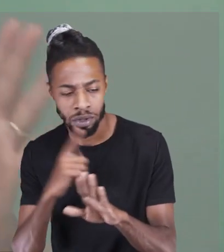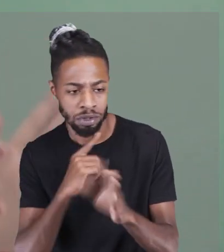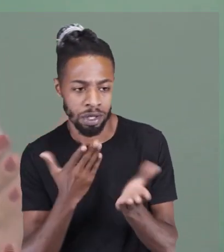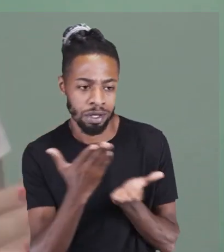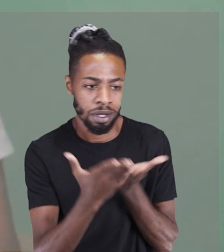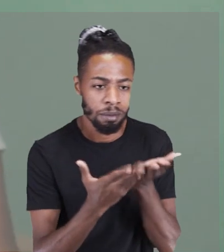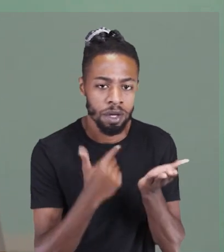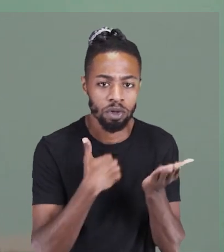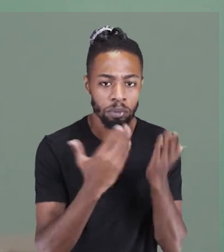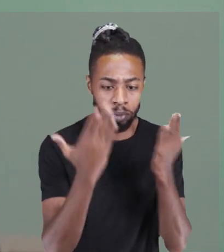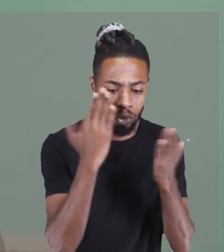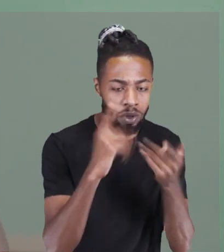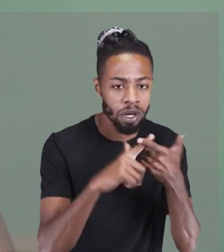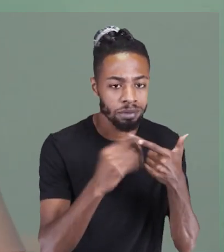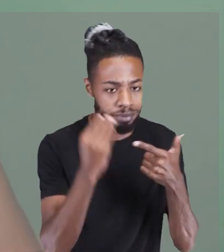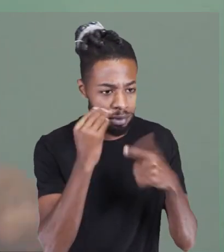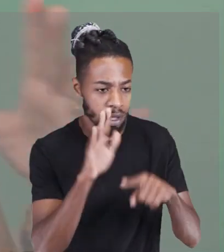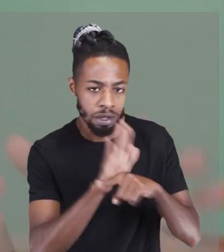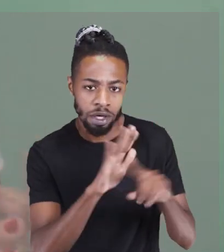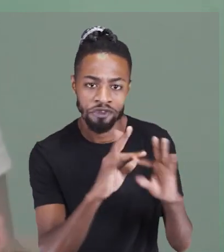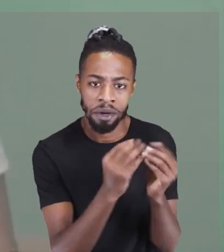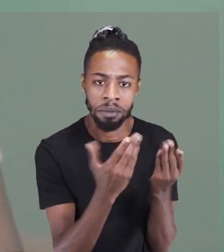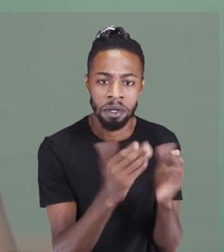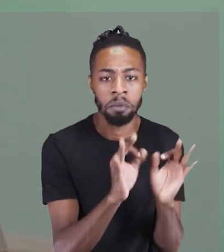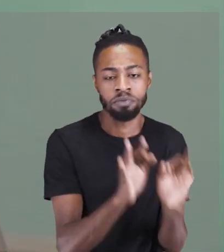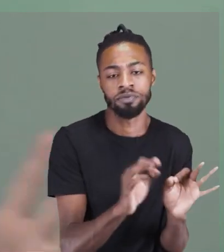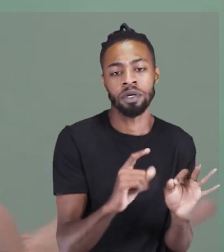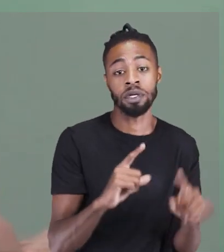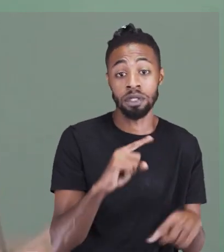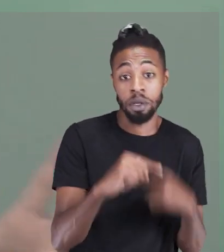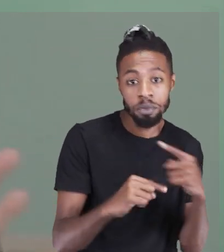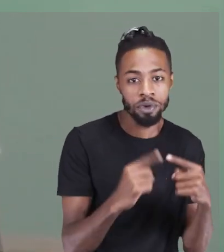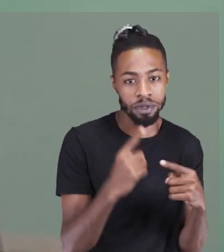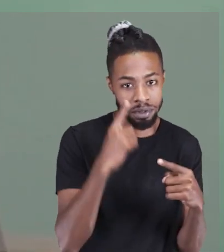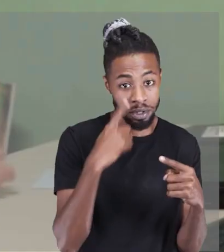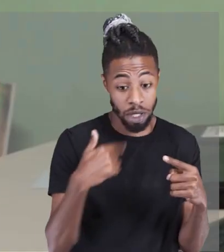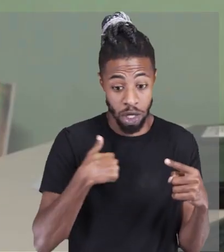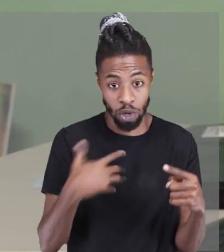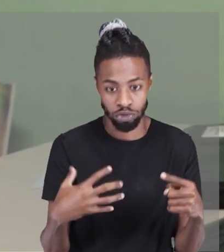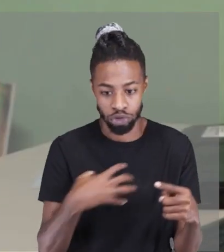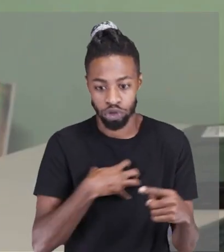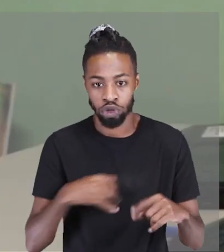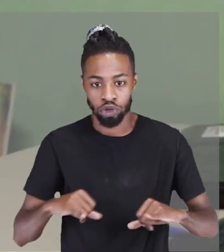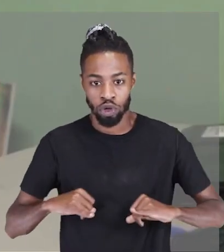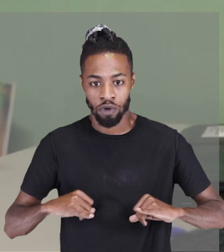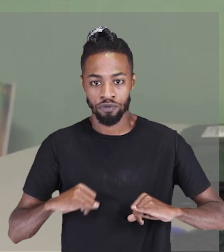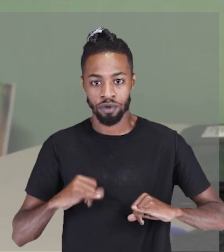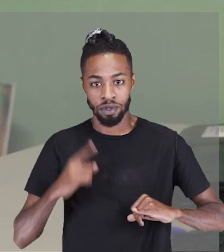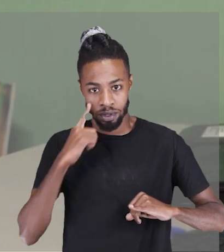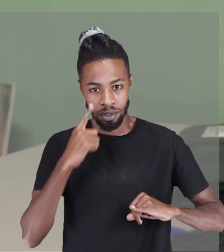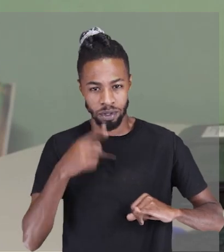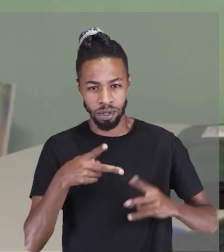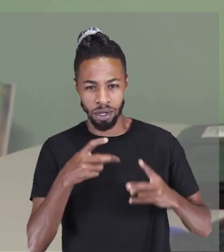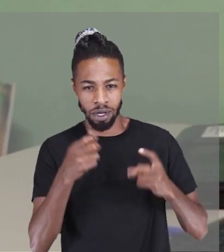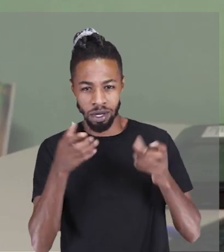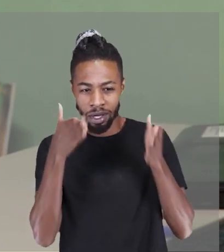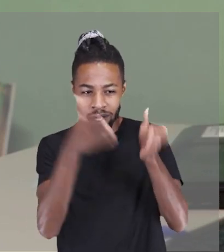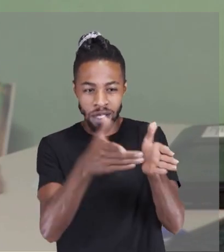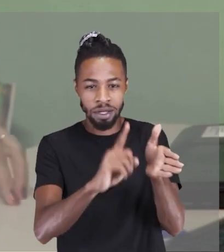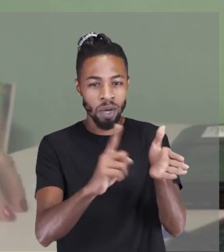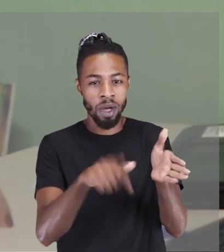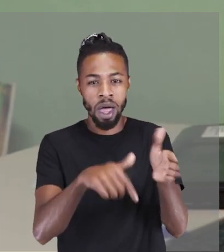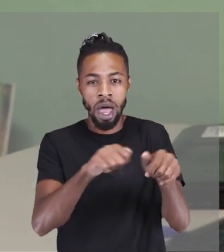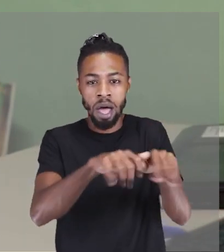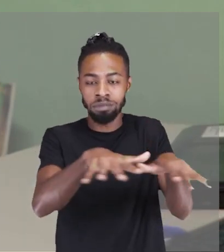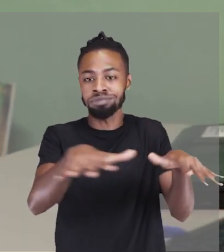orienta, você procura tratamento psicológico, tenta ajudar a família de todas as formas. Quando você passa por isso, você vê que ele não é focal.